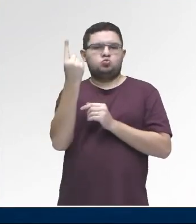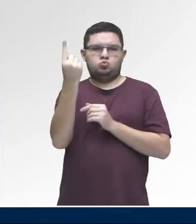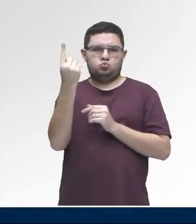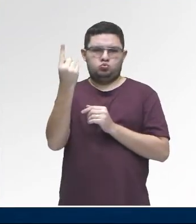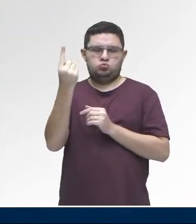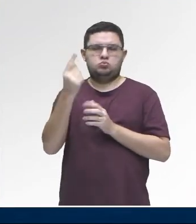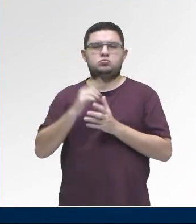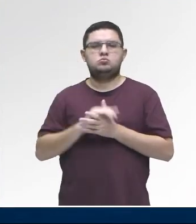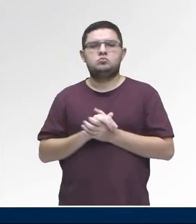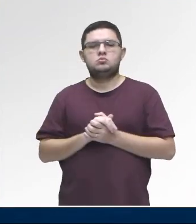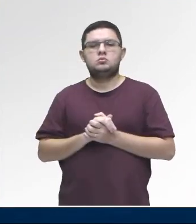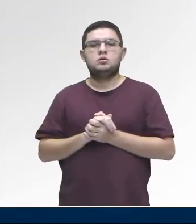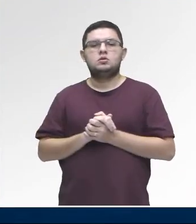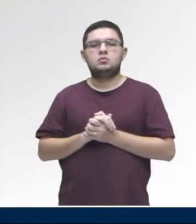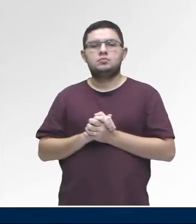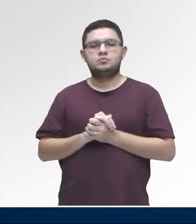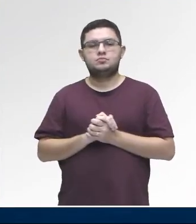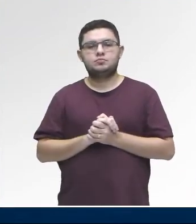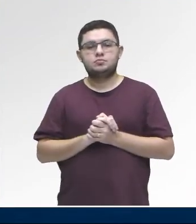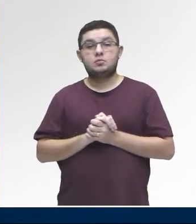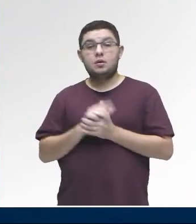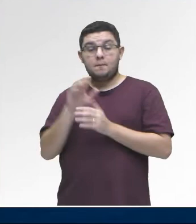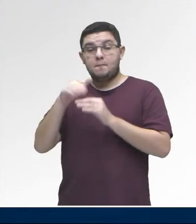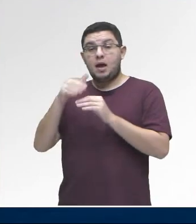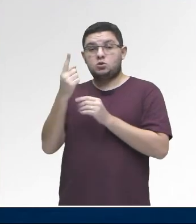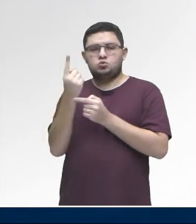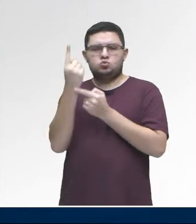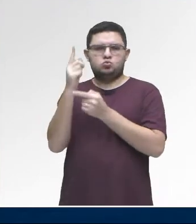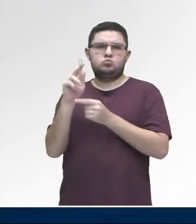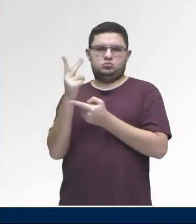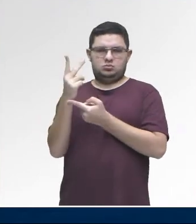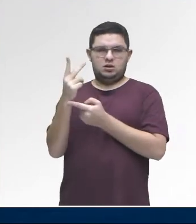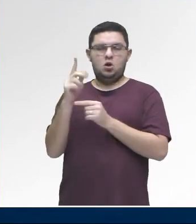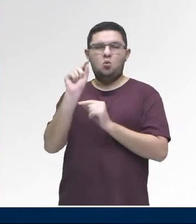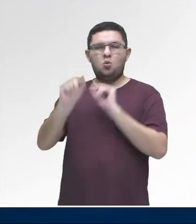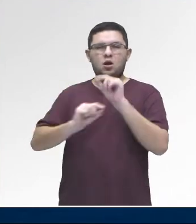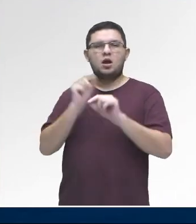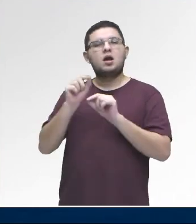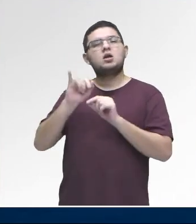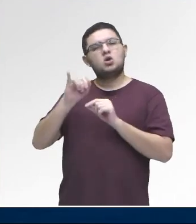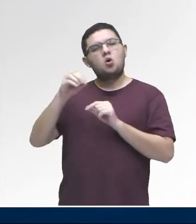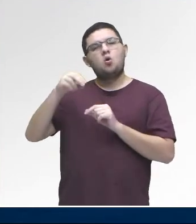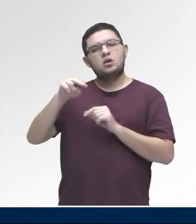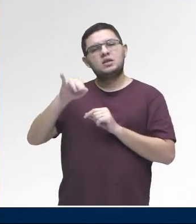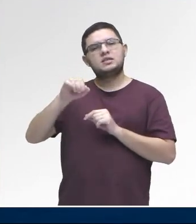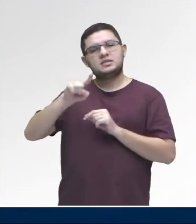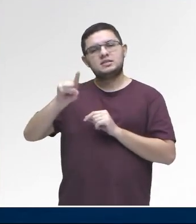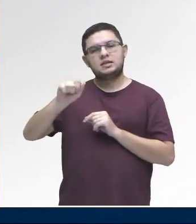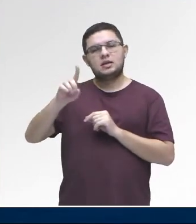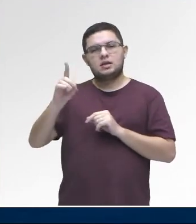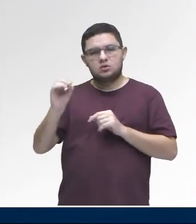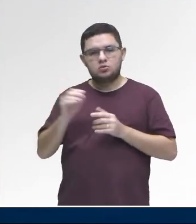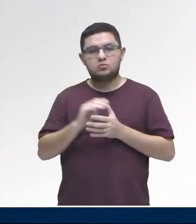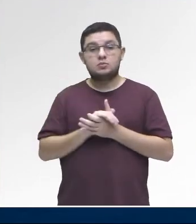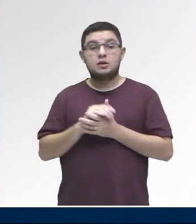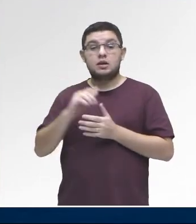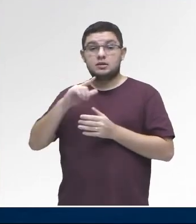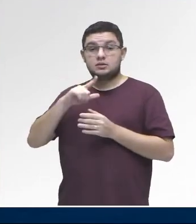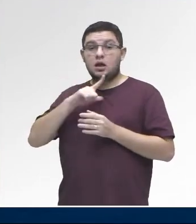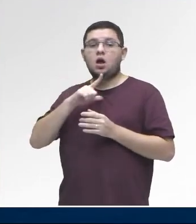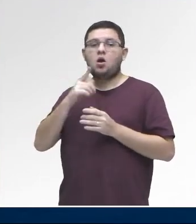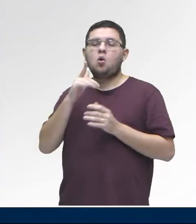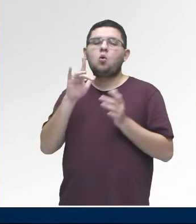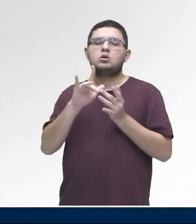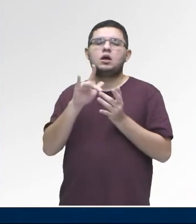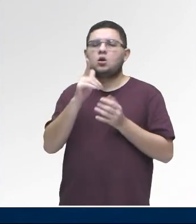Observem vocês que quando um ácido está em presença de água, ele sofre